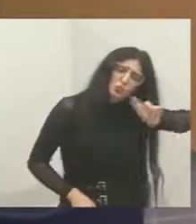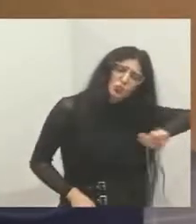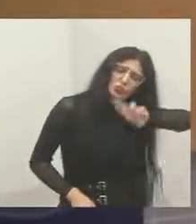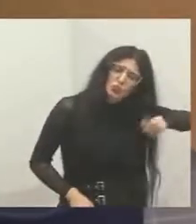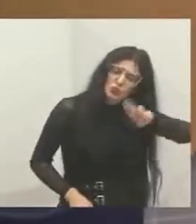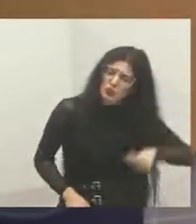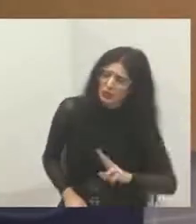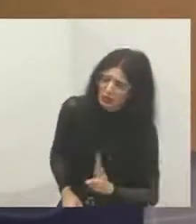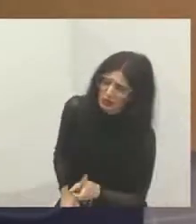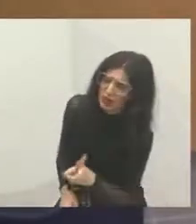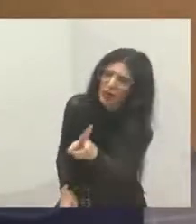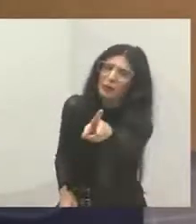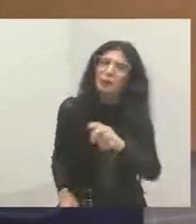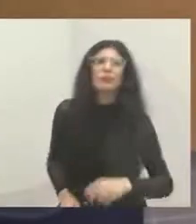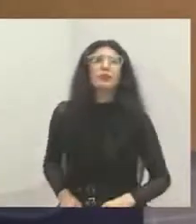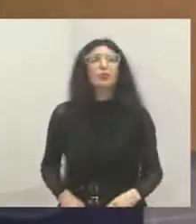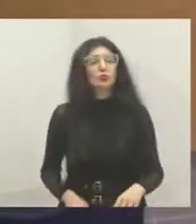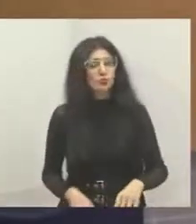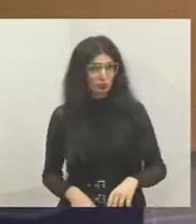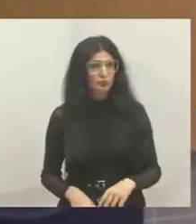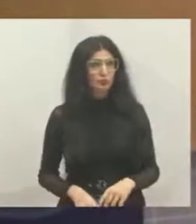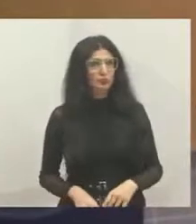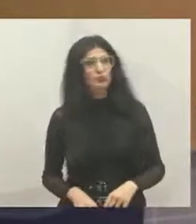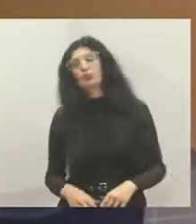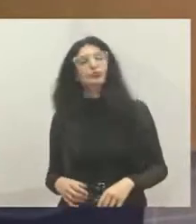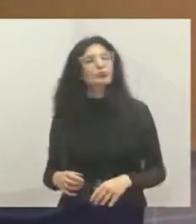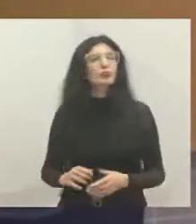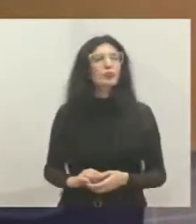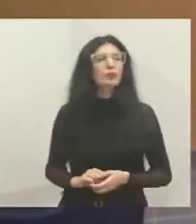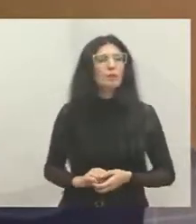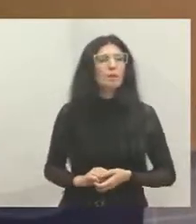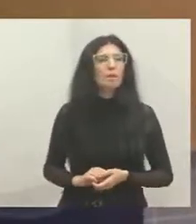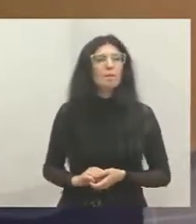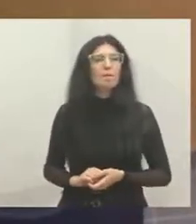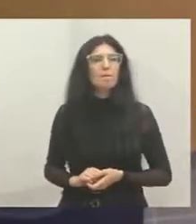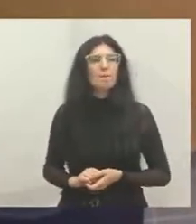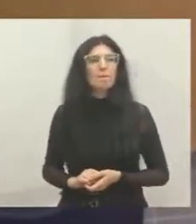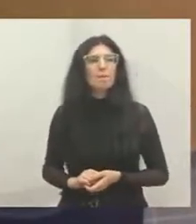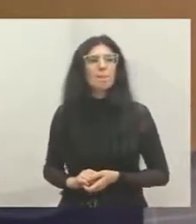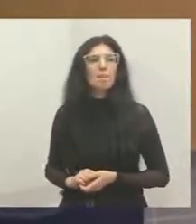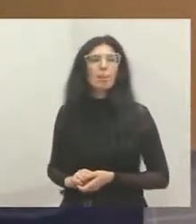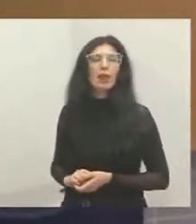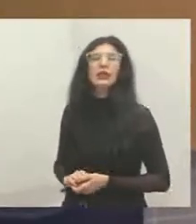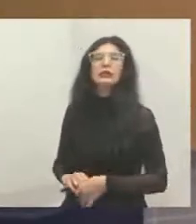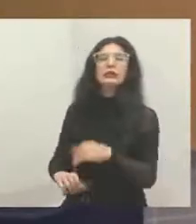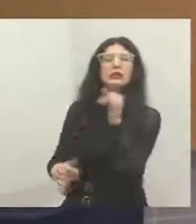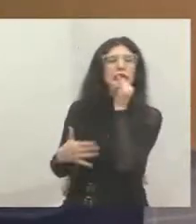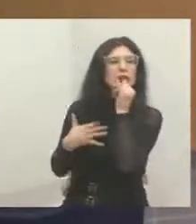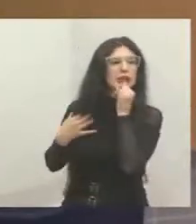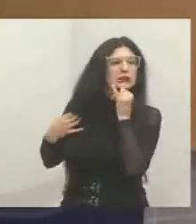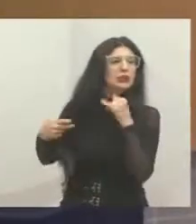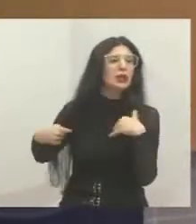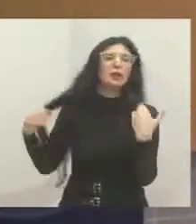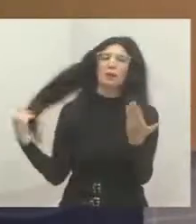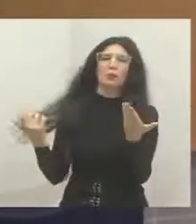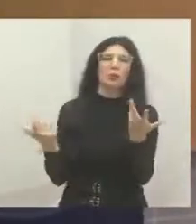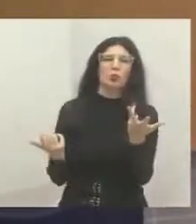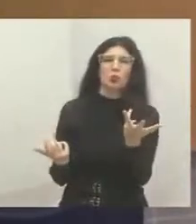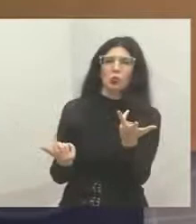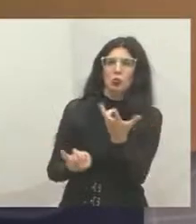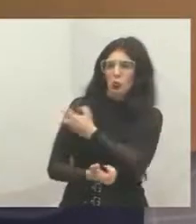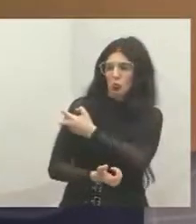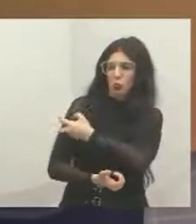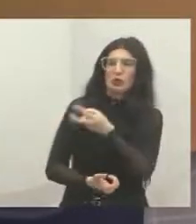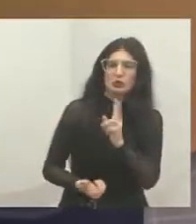todo esse montante, e tem que deixar claro também que esse material consumo, ele vai entrar as medicações, todas aqueles valores gastos para atender